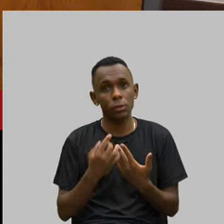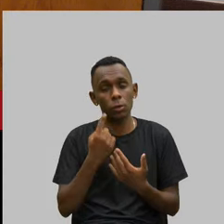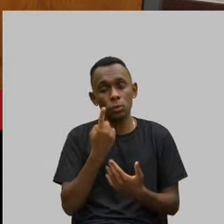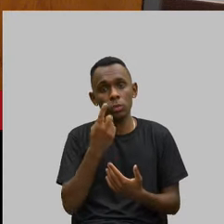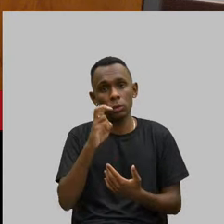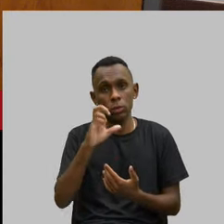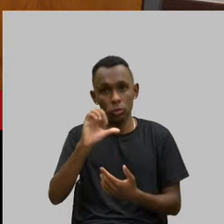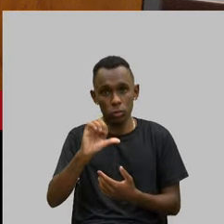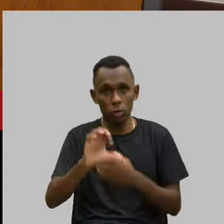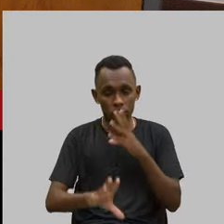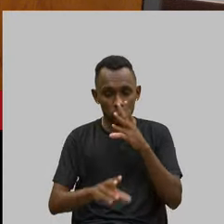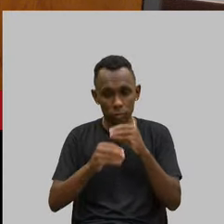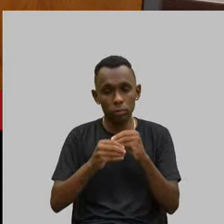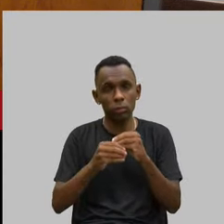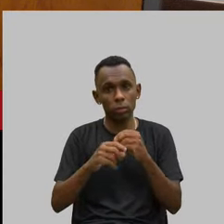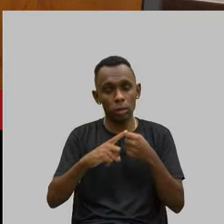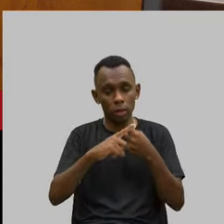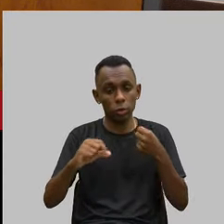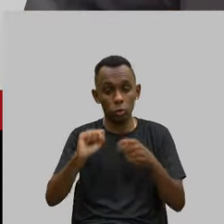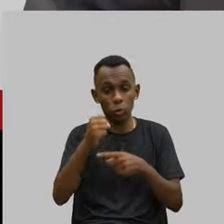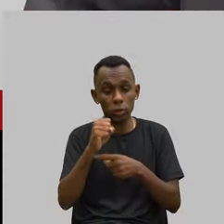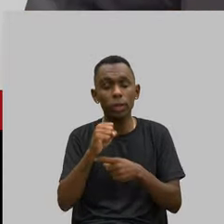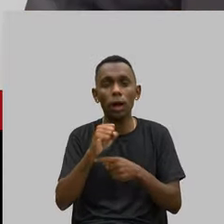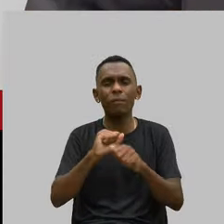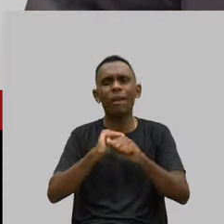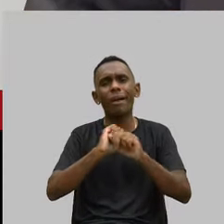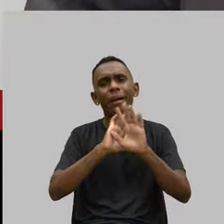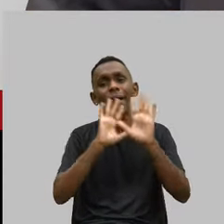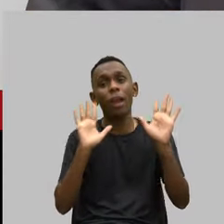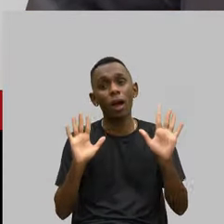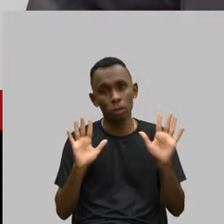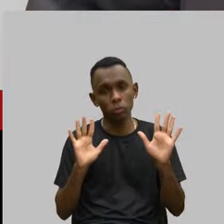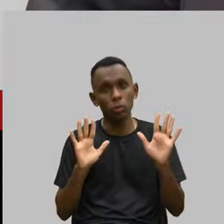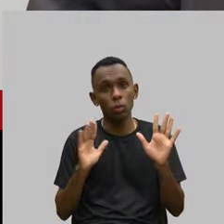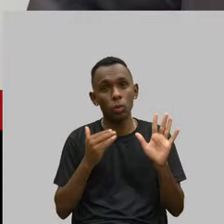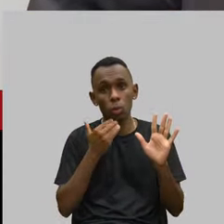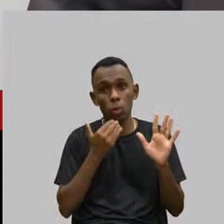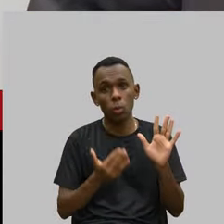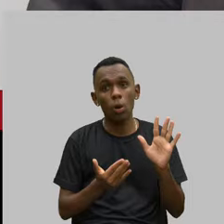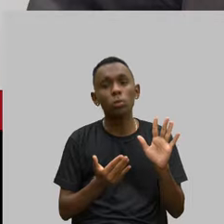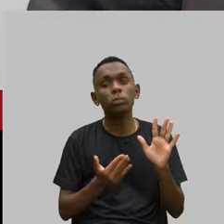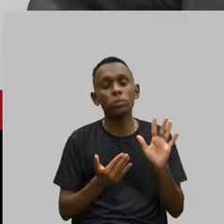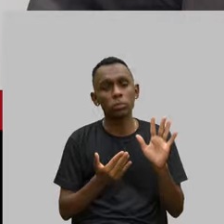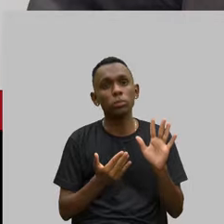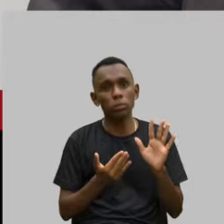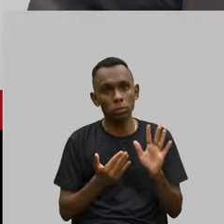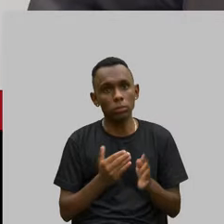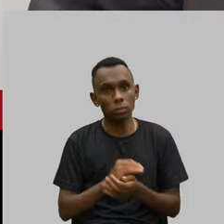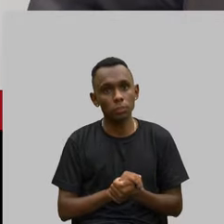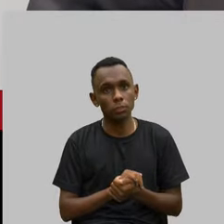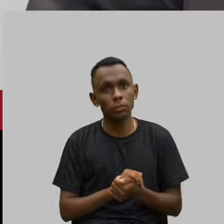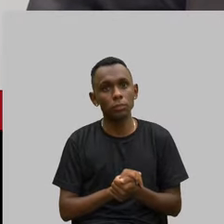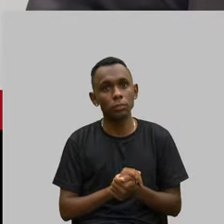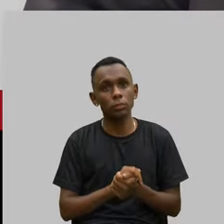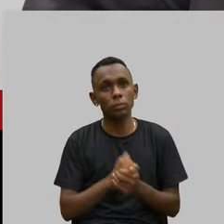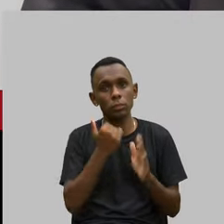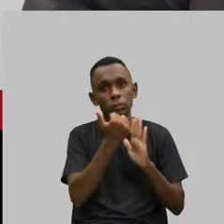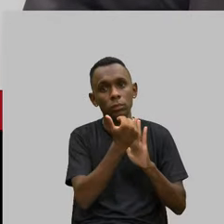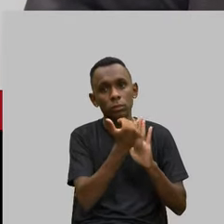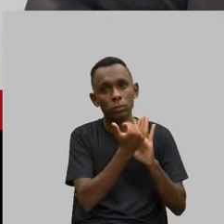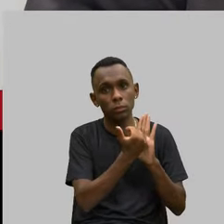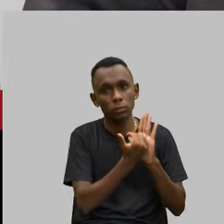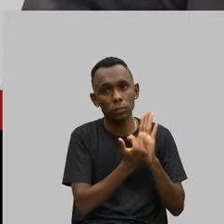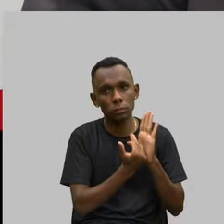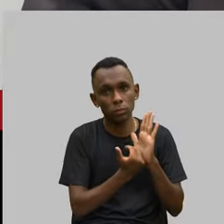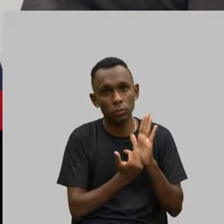19 de Maio no seu artigo oo deixa muito claro ali Quais são os termos para Adesão